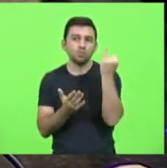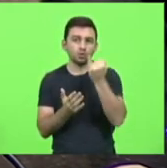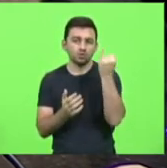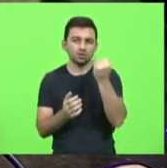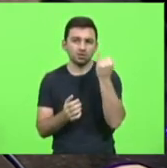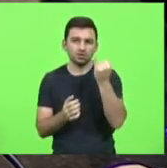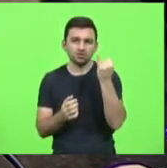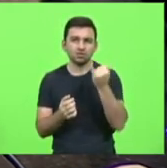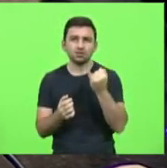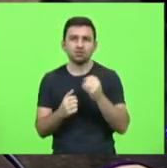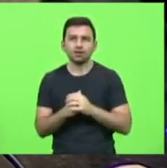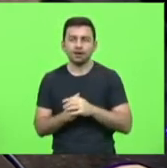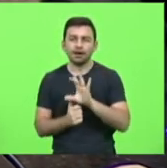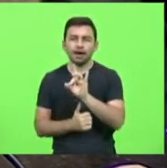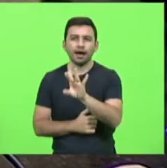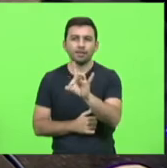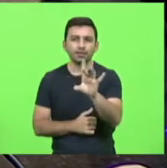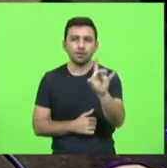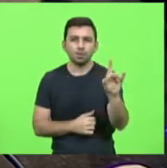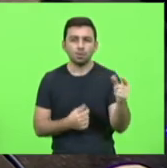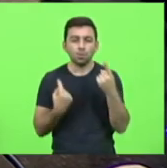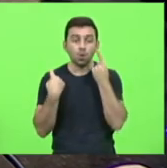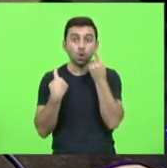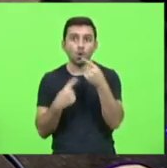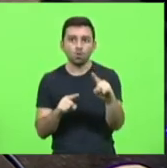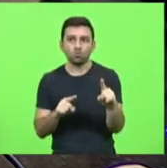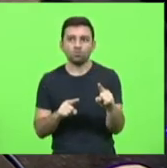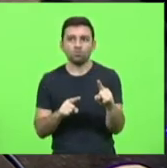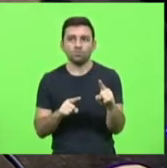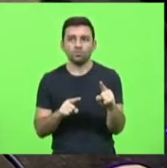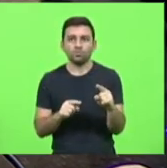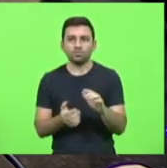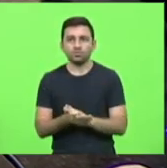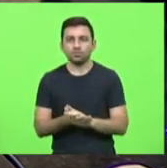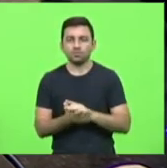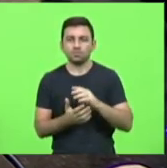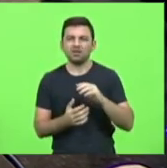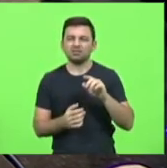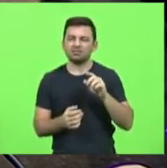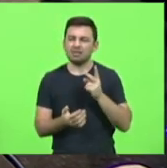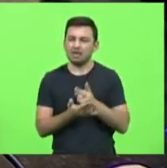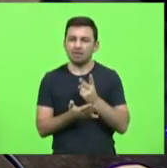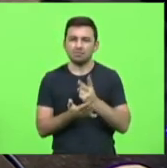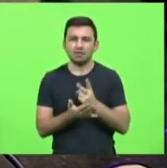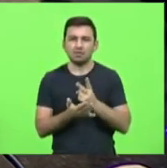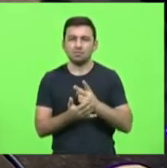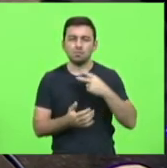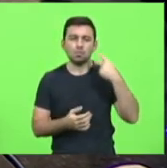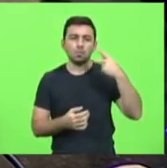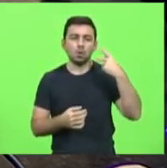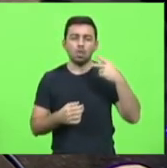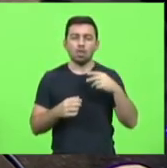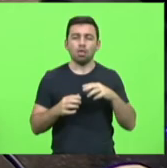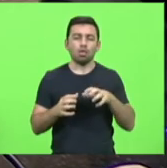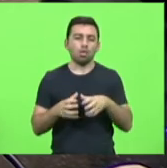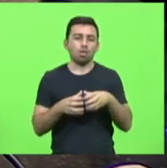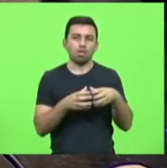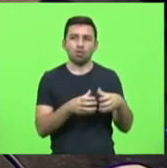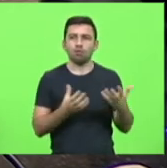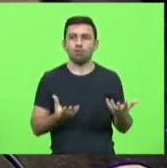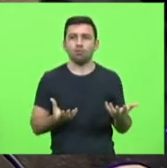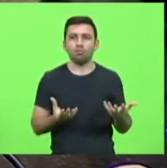de cada um que foi contra e que politizou um medicamento que poderia ter